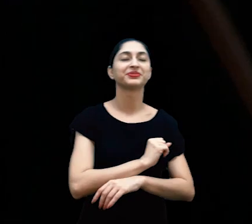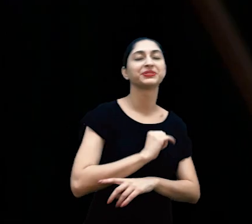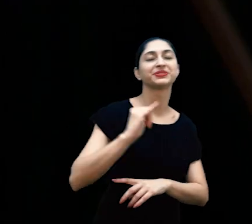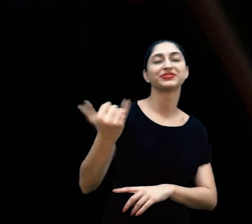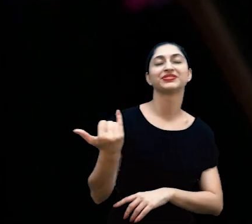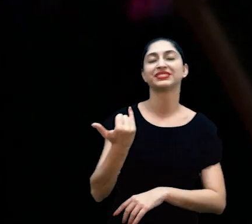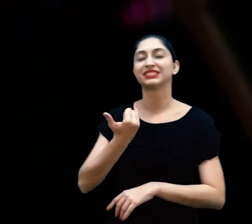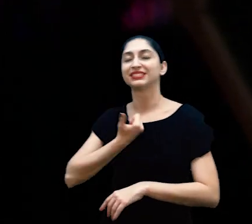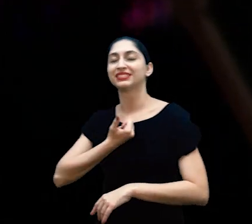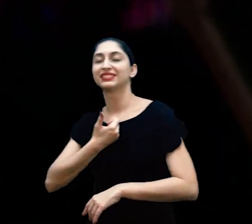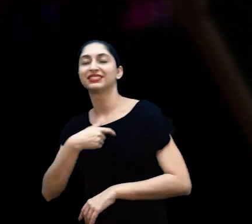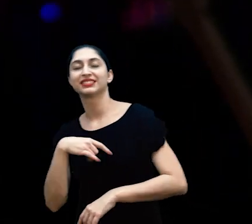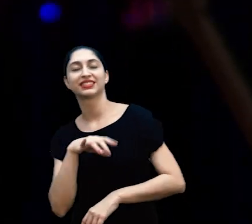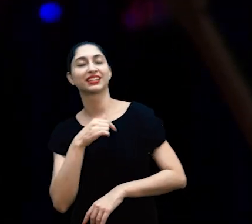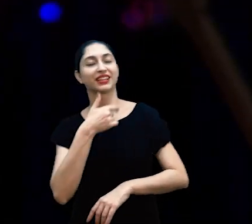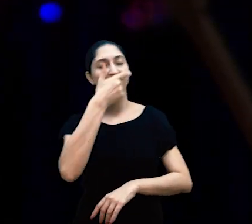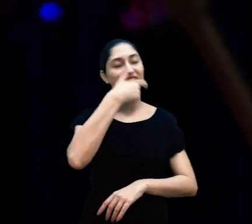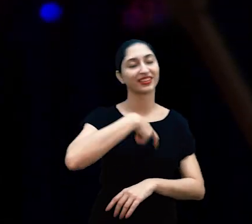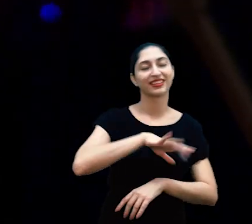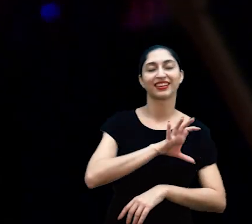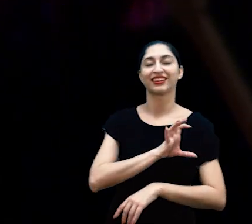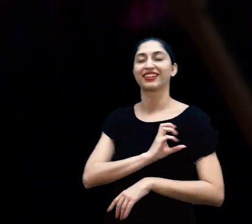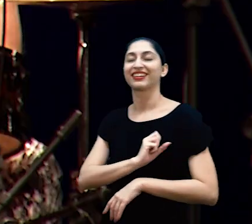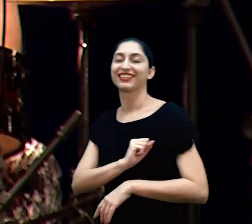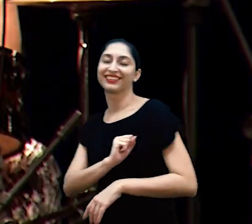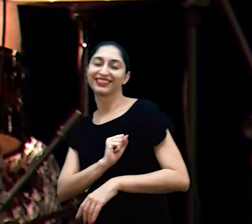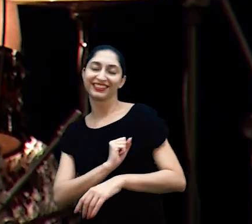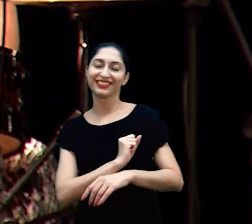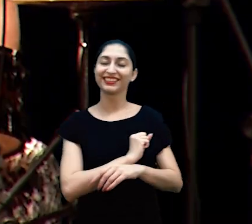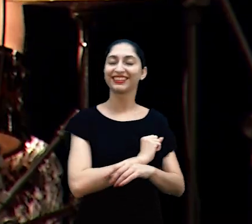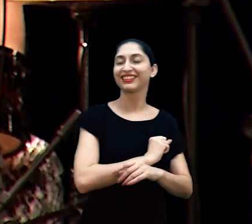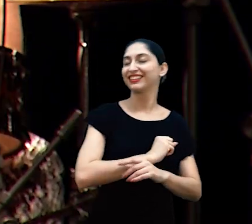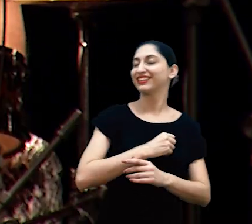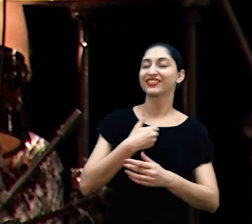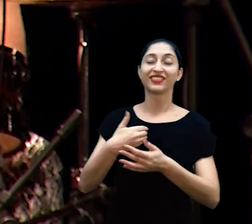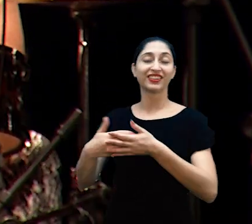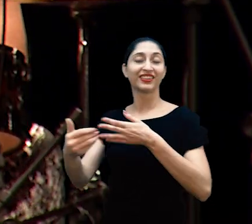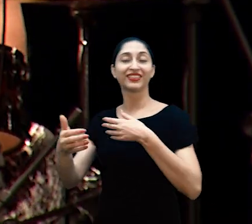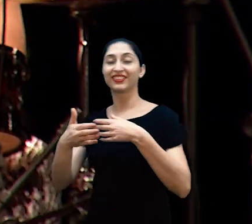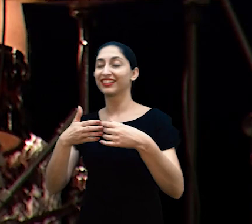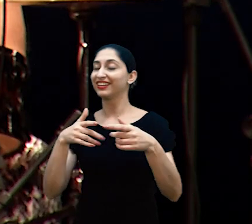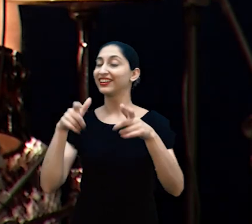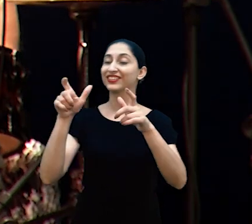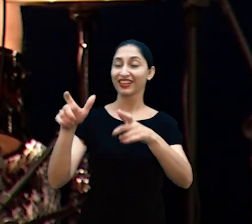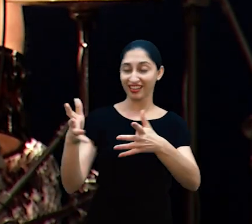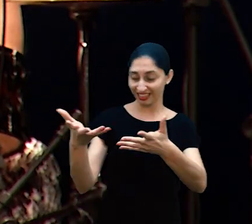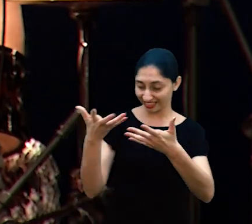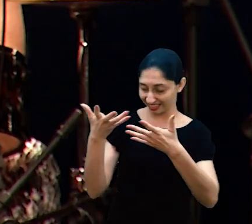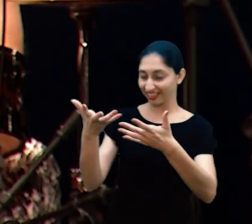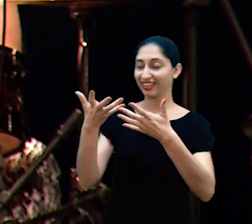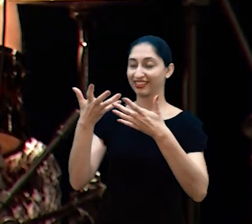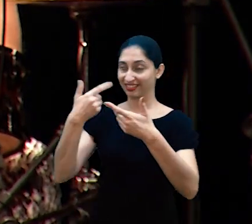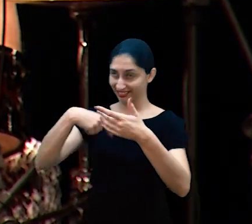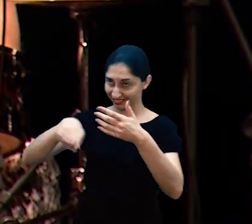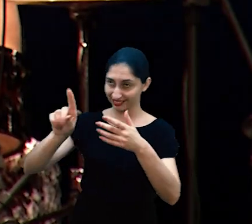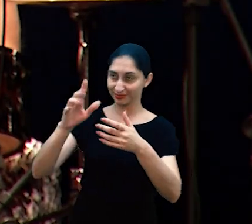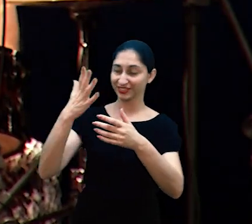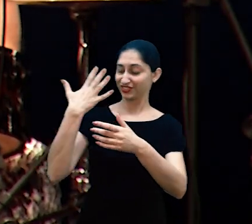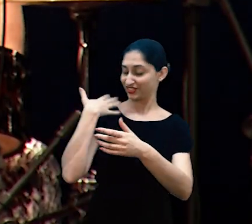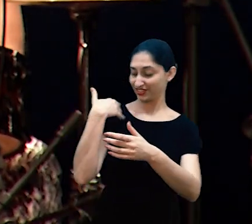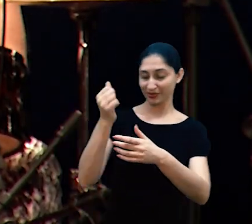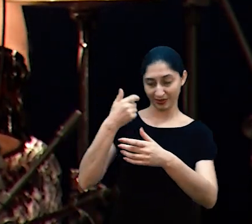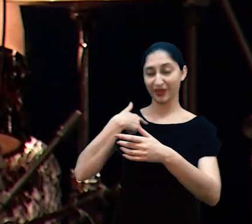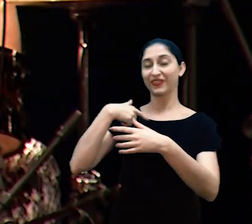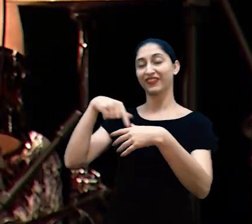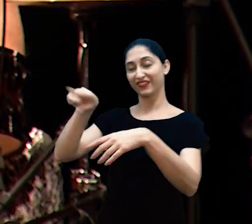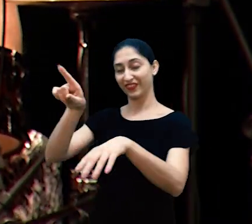me chamando de amor. Pra onde quiser ir agora,